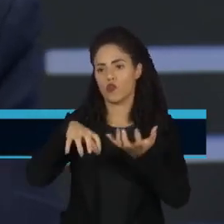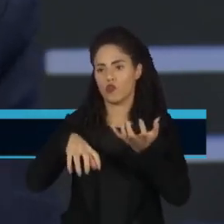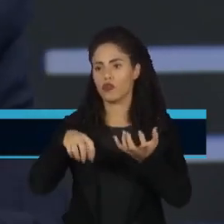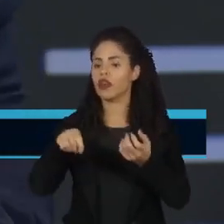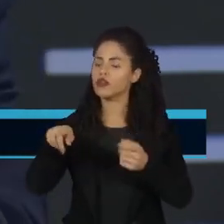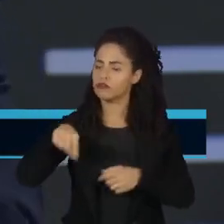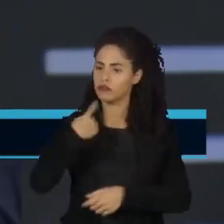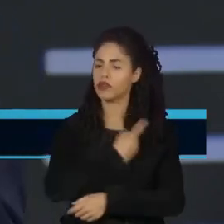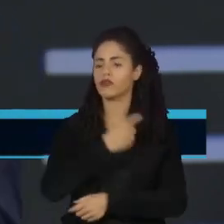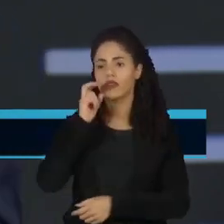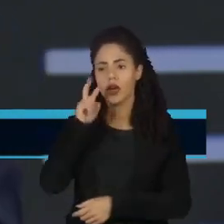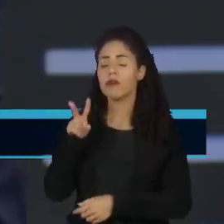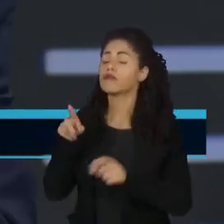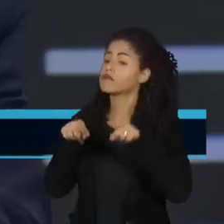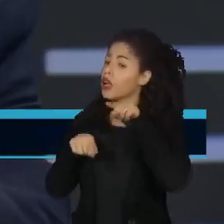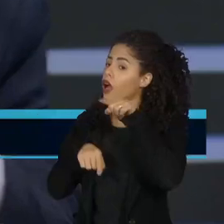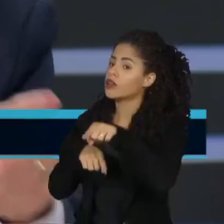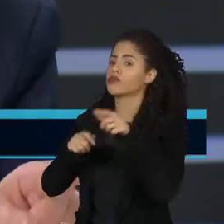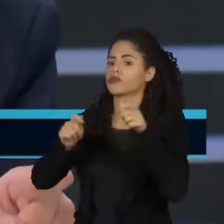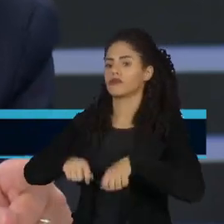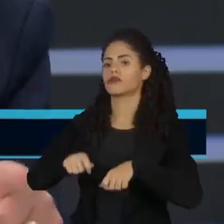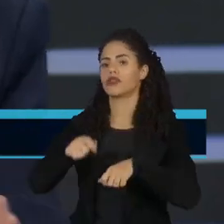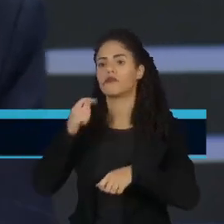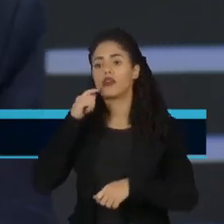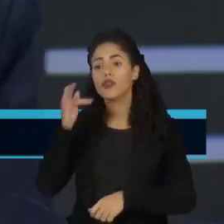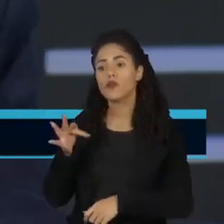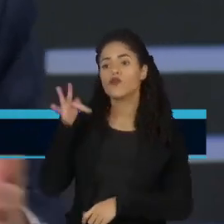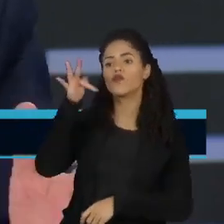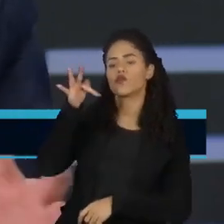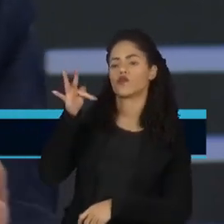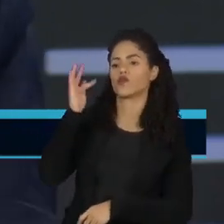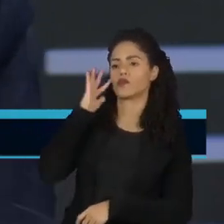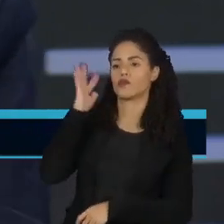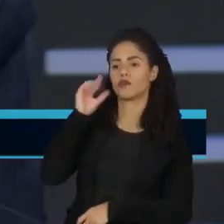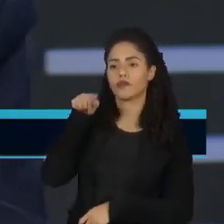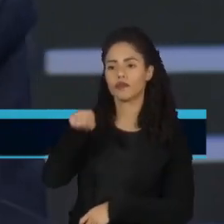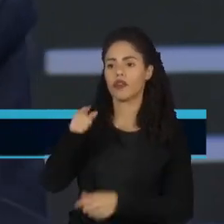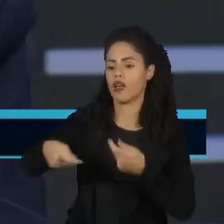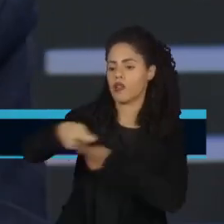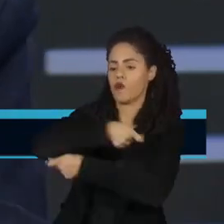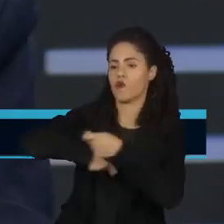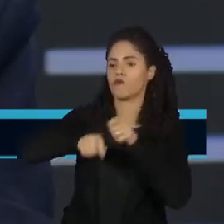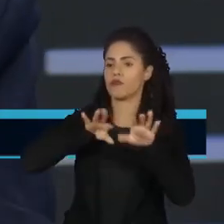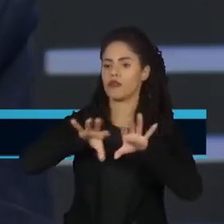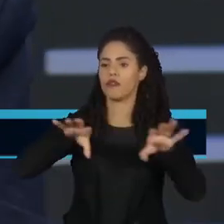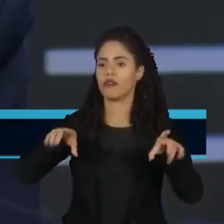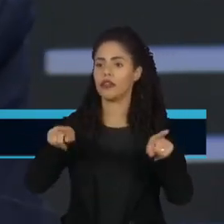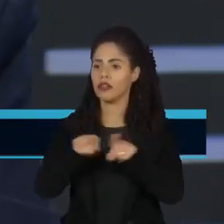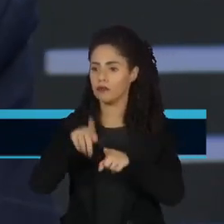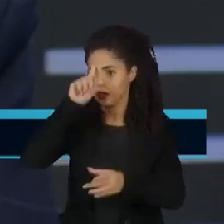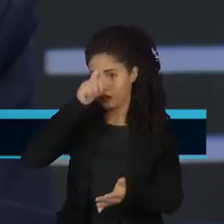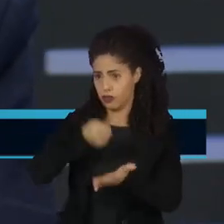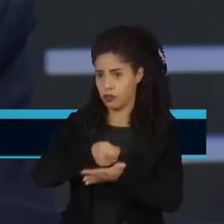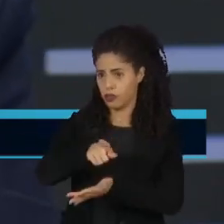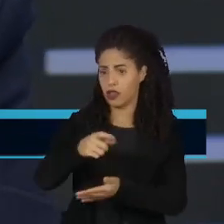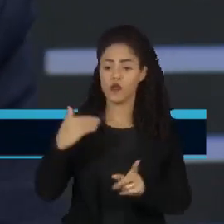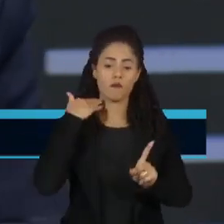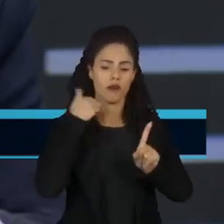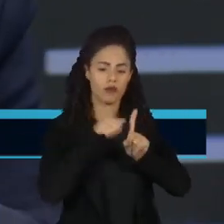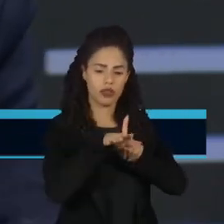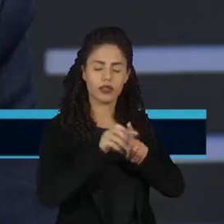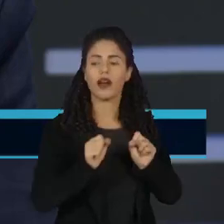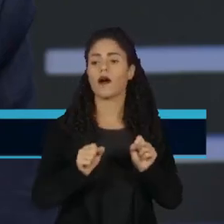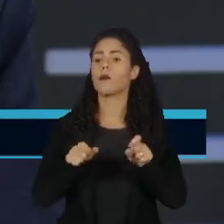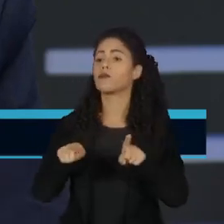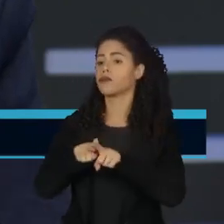econômicas do governo, isso terá necessariamente um reflexo na economia, ou seja, tanto nas decisões do Banco Central,